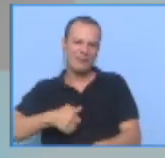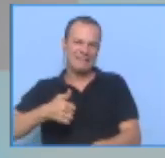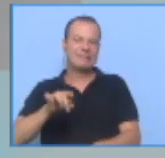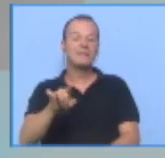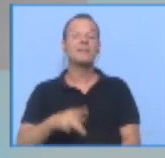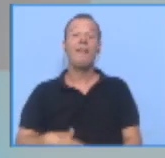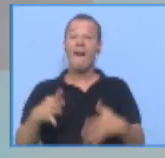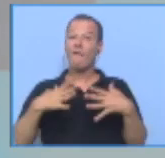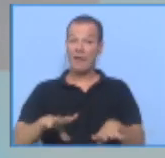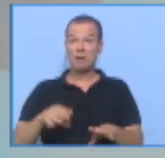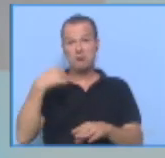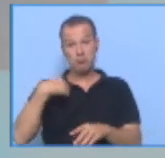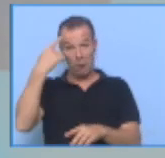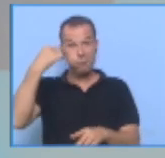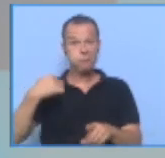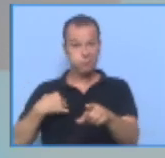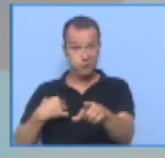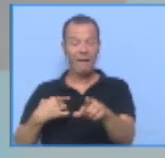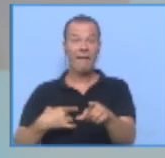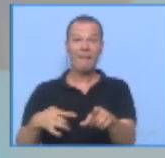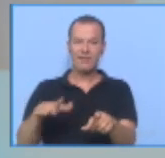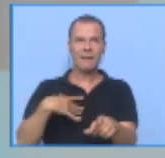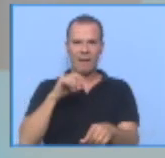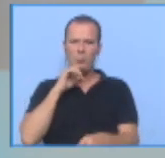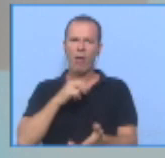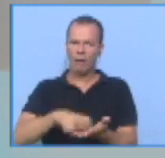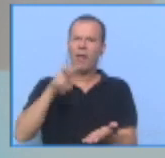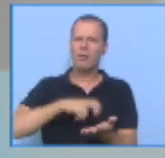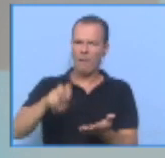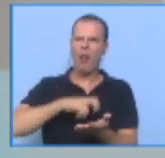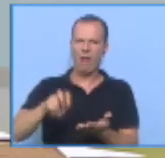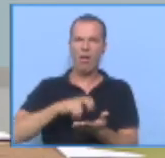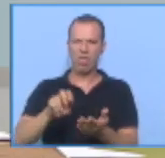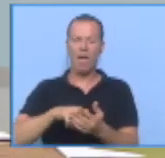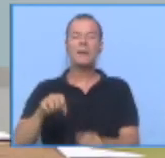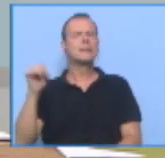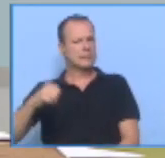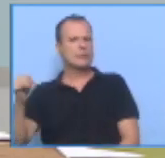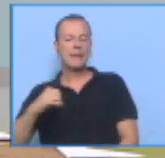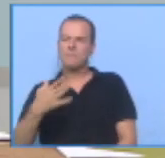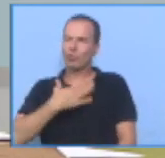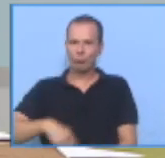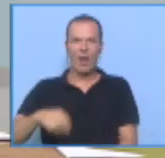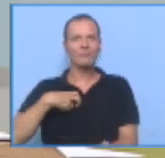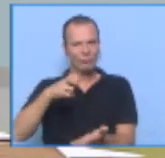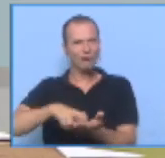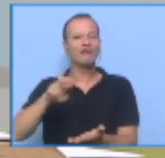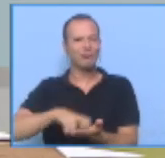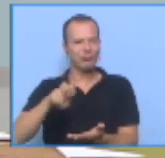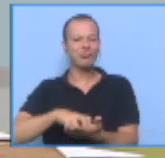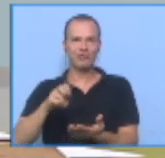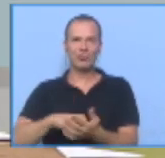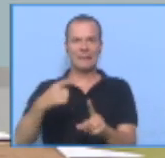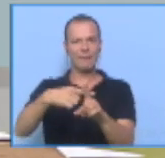sei, no seu caso, são também momentos para grandes caminhadas. São. É uma das coisas que gostamos de fazer, são duas coisas que privilegiamos.